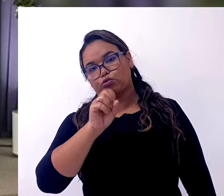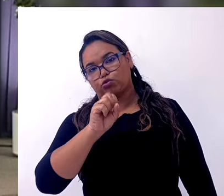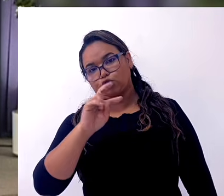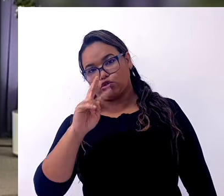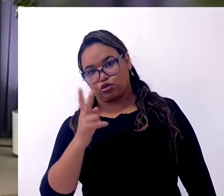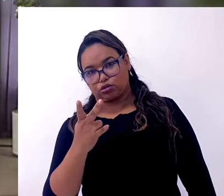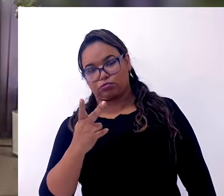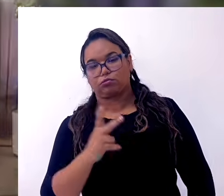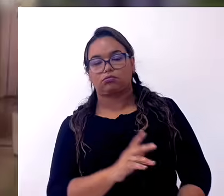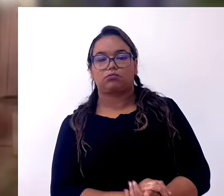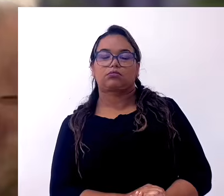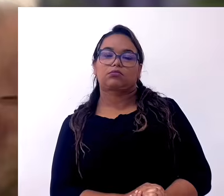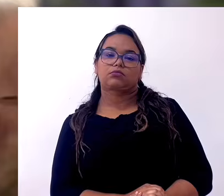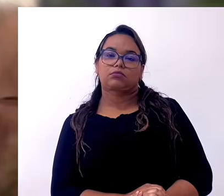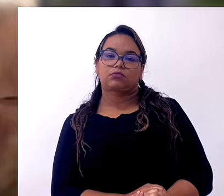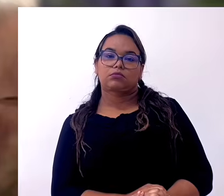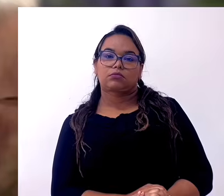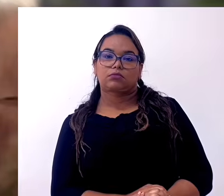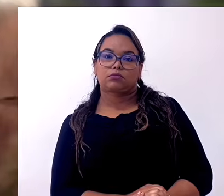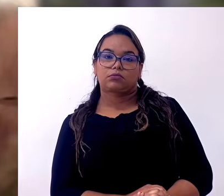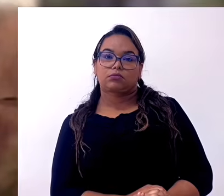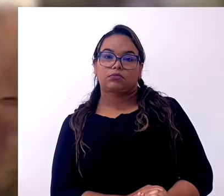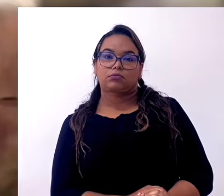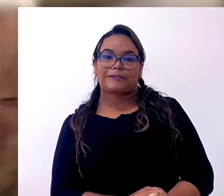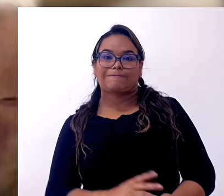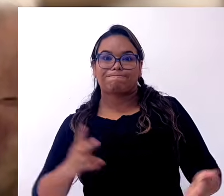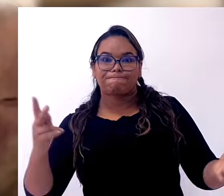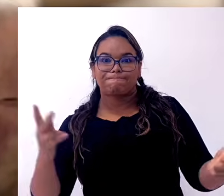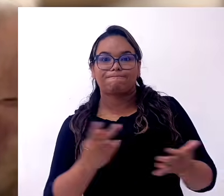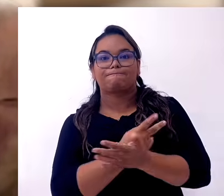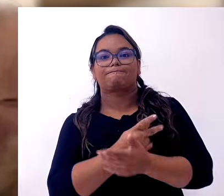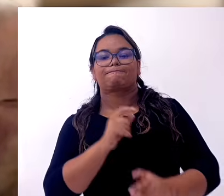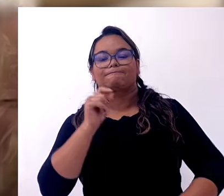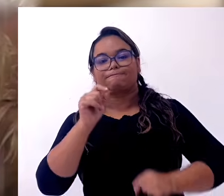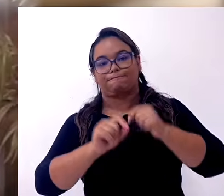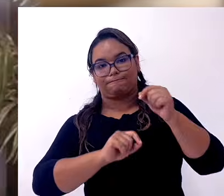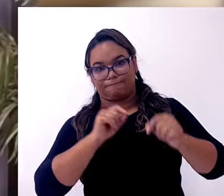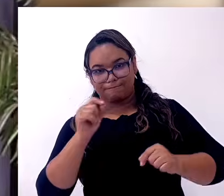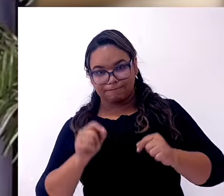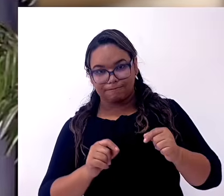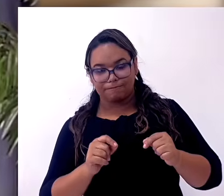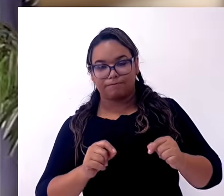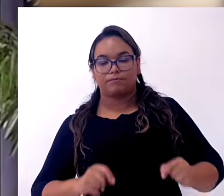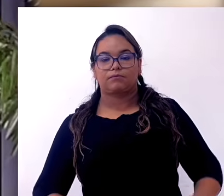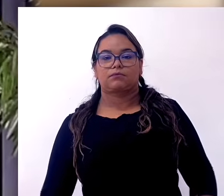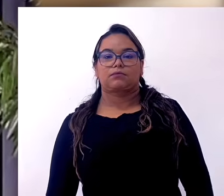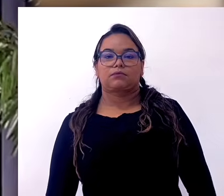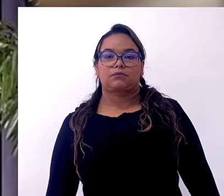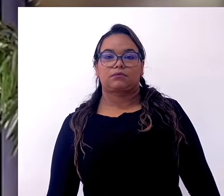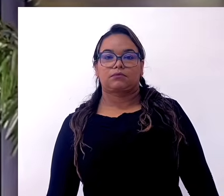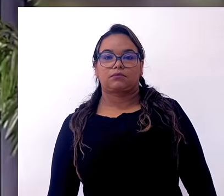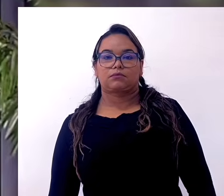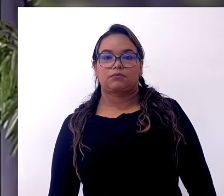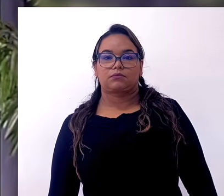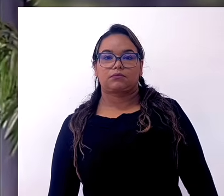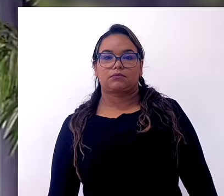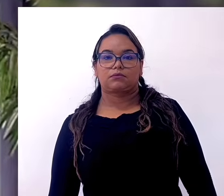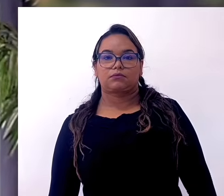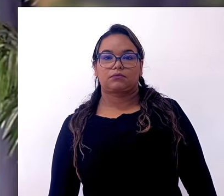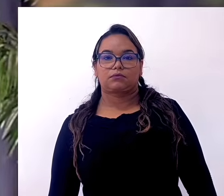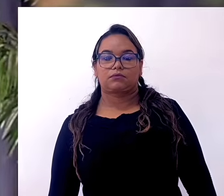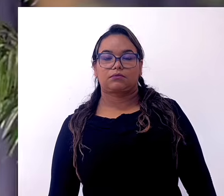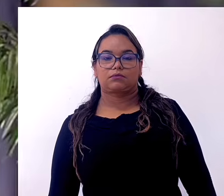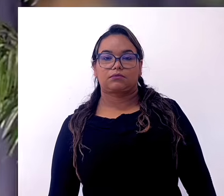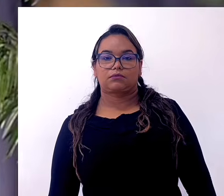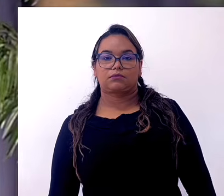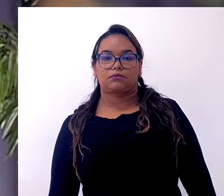Timothy McVeigh aparentemente trabalhava sozinho, assim como no caso Kennedy. Ele explodiu todo lugar. Mas